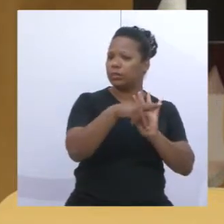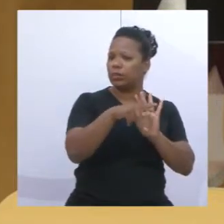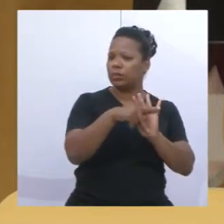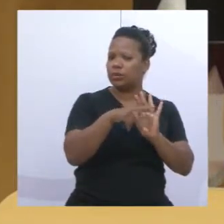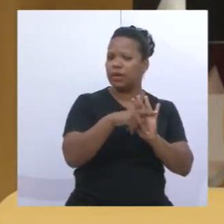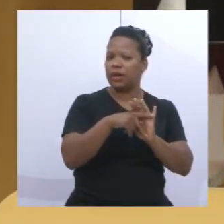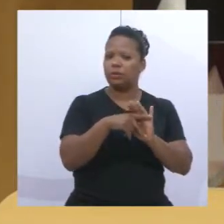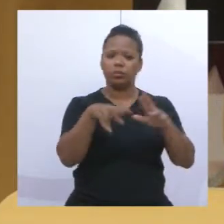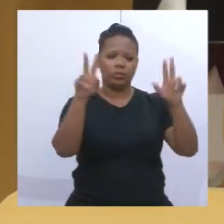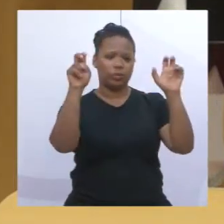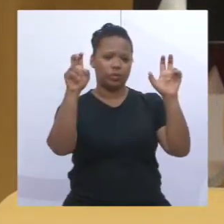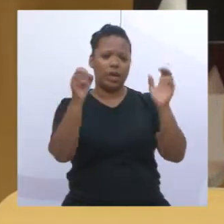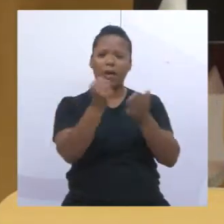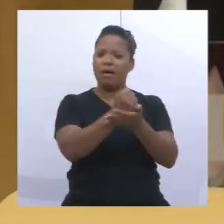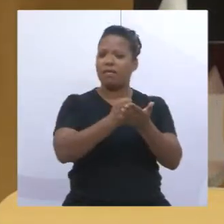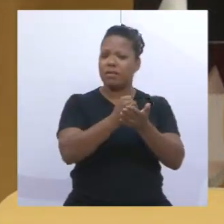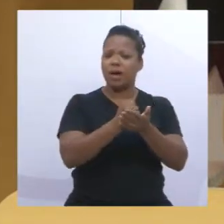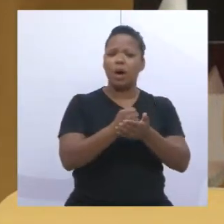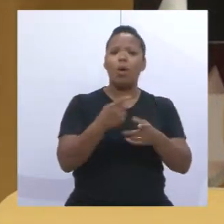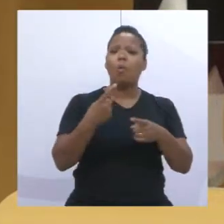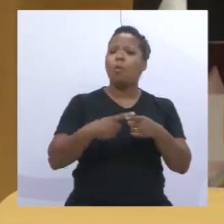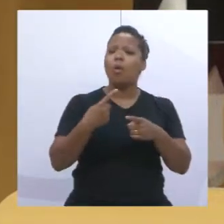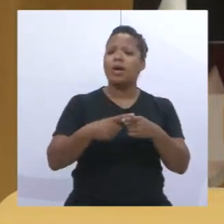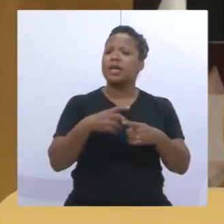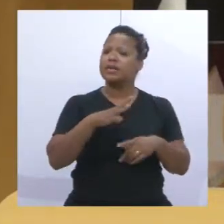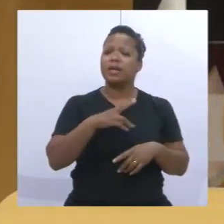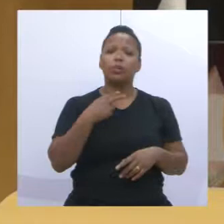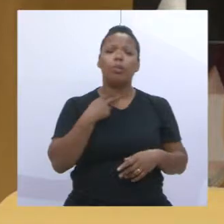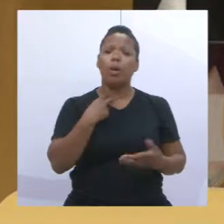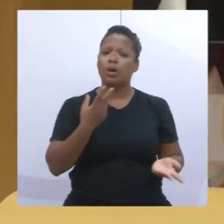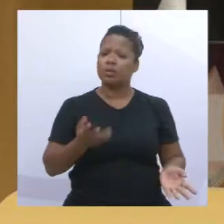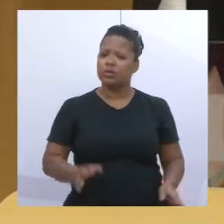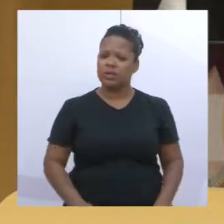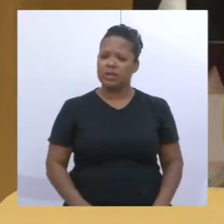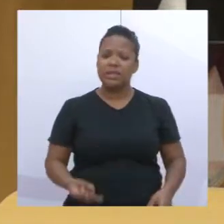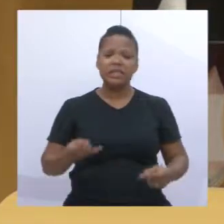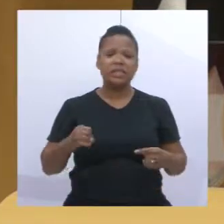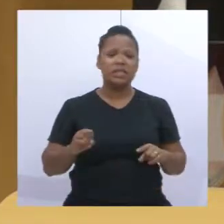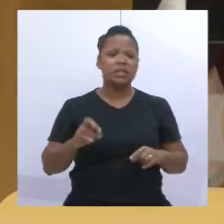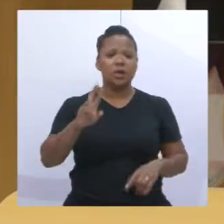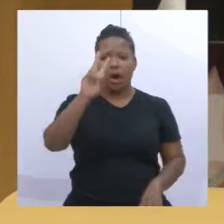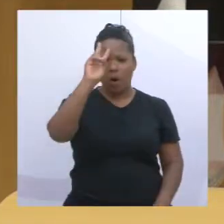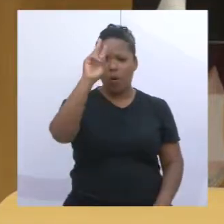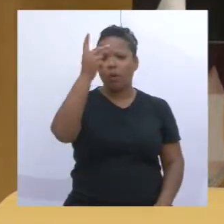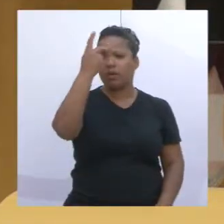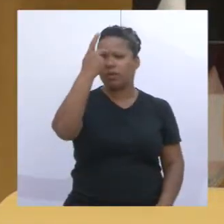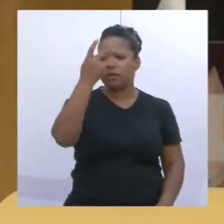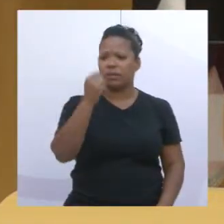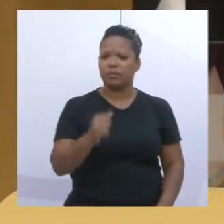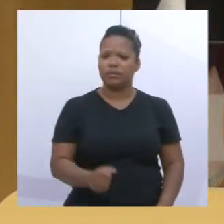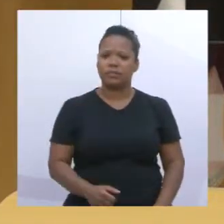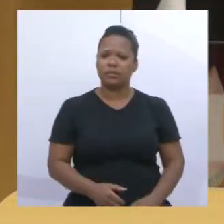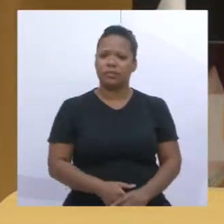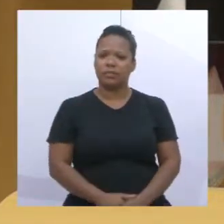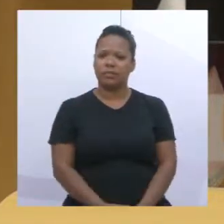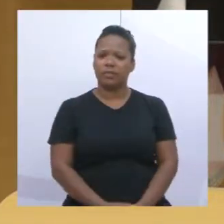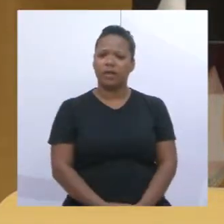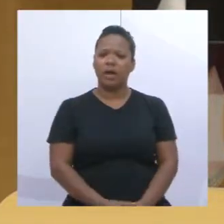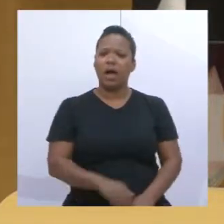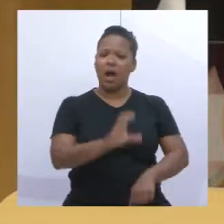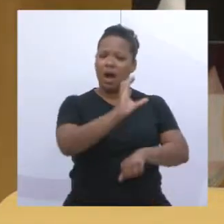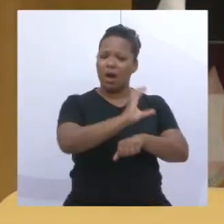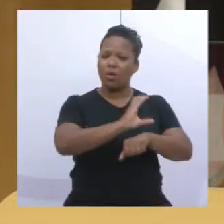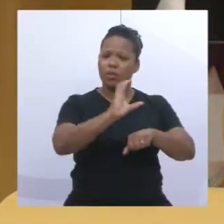não? Por que o município não pode organizar? Se ao contrário fosse, era melhor revogar a